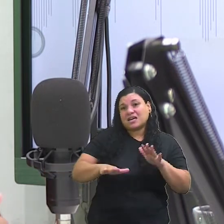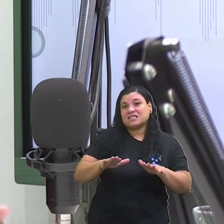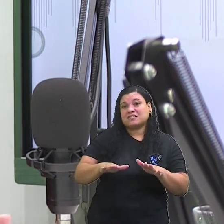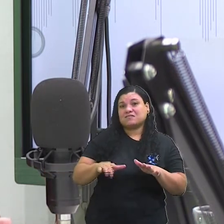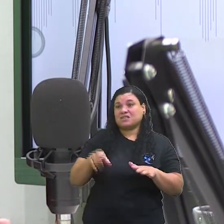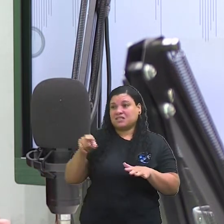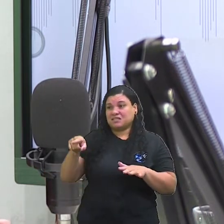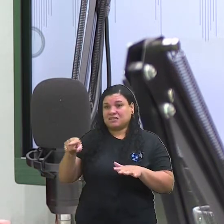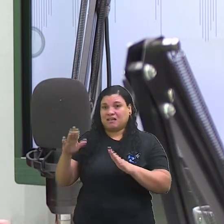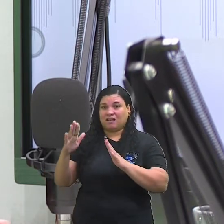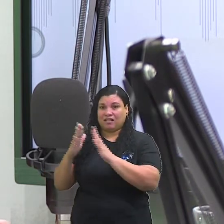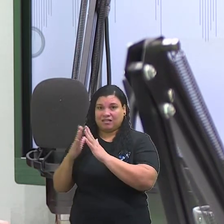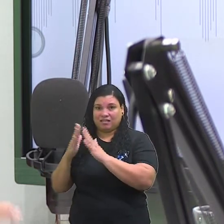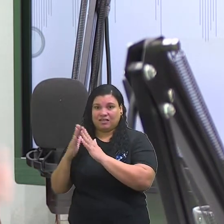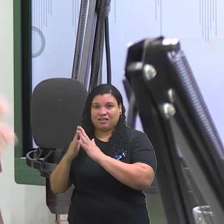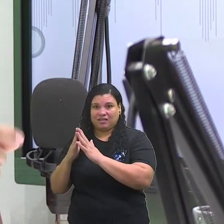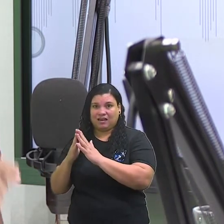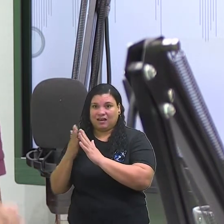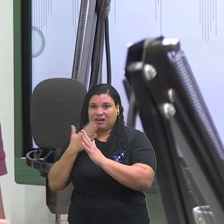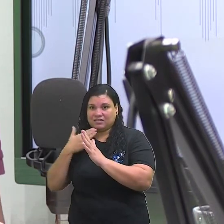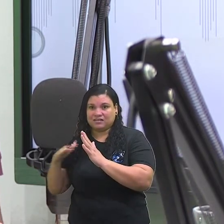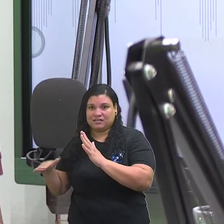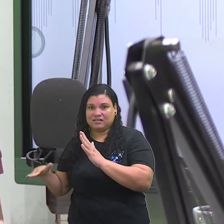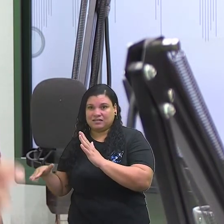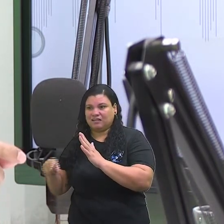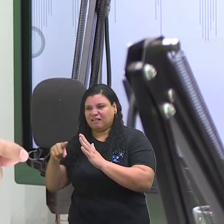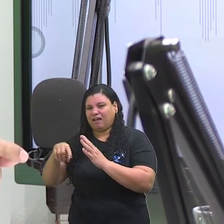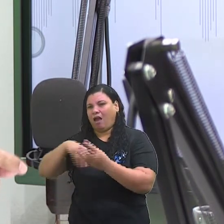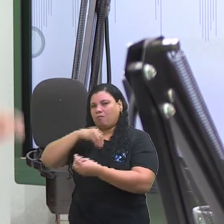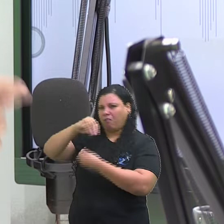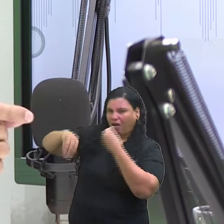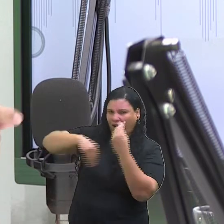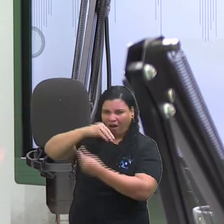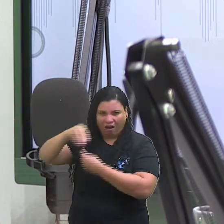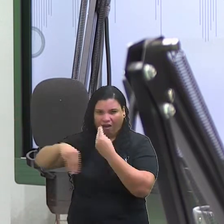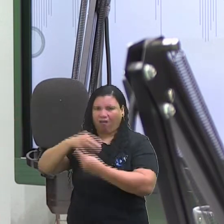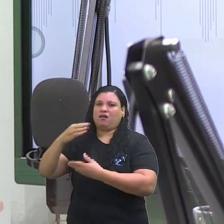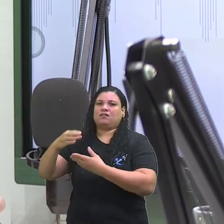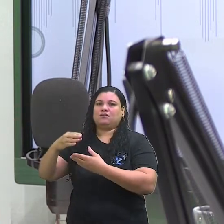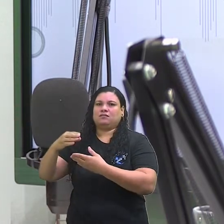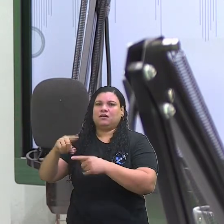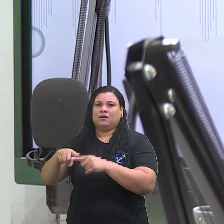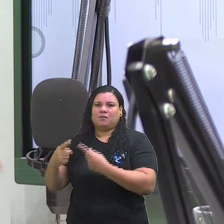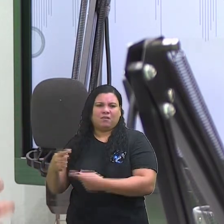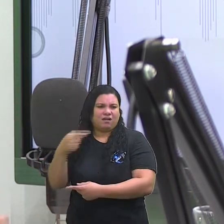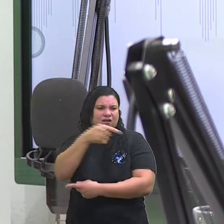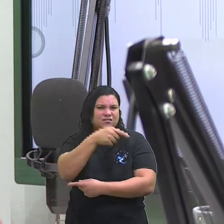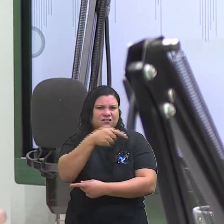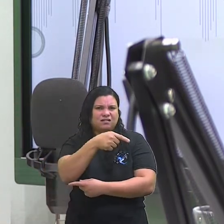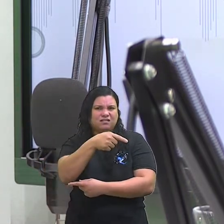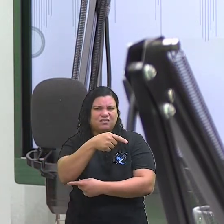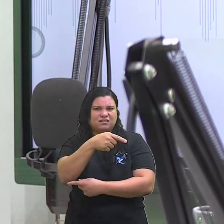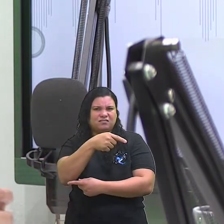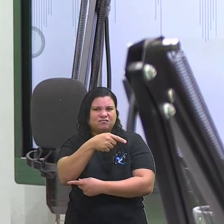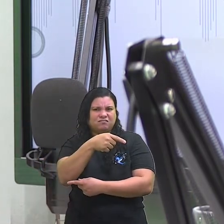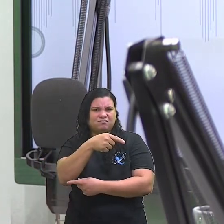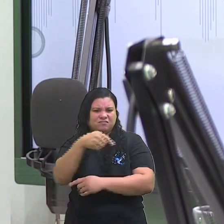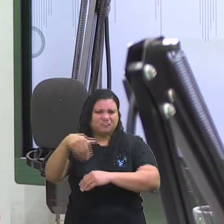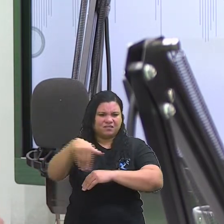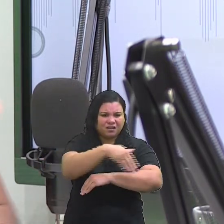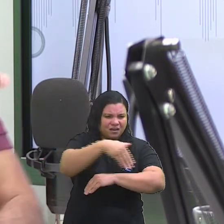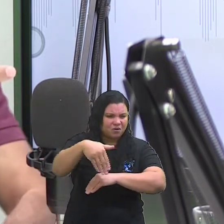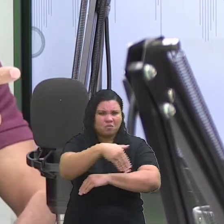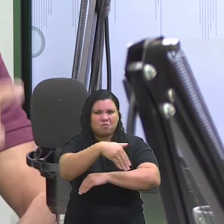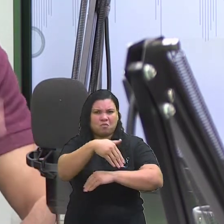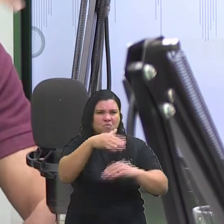como a casa dele, né? E aí ele vai quebrar a cara, porque o mundo não vai ser tão condescendente, não vai ser tão piedoso com